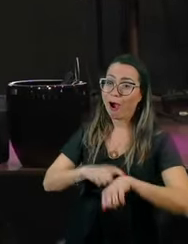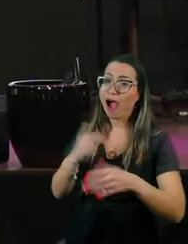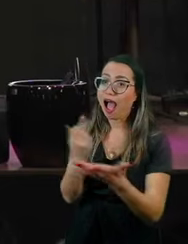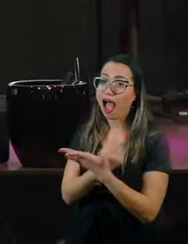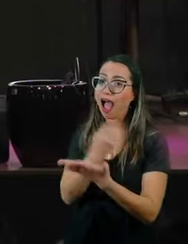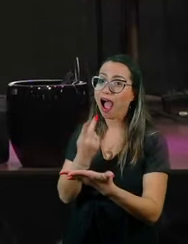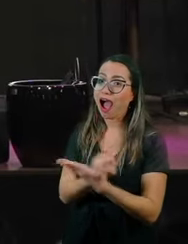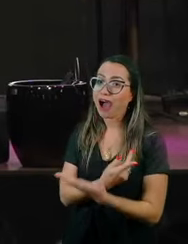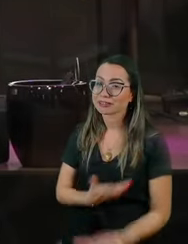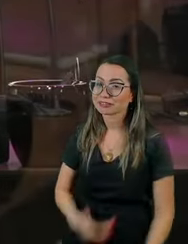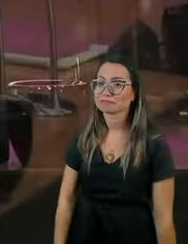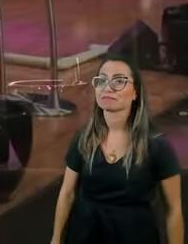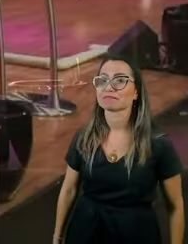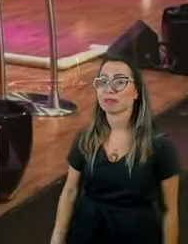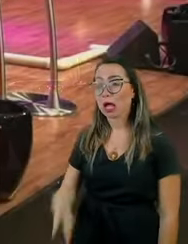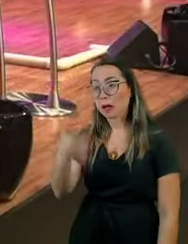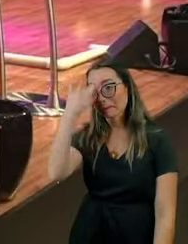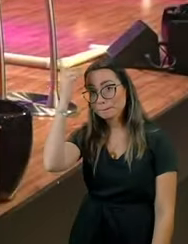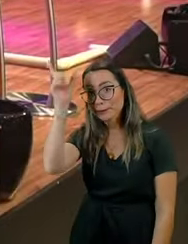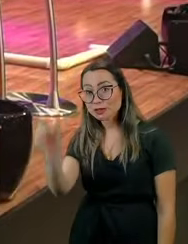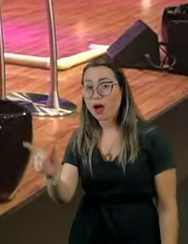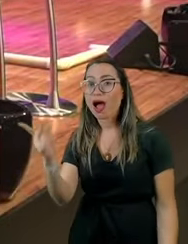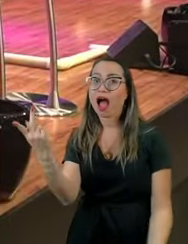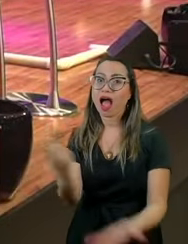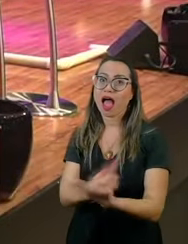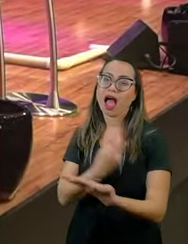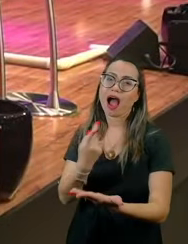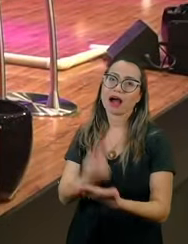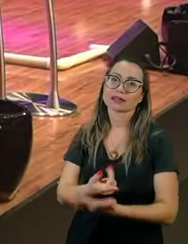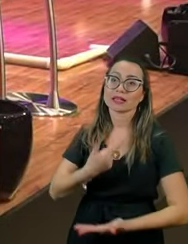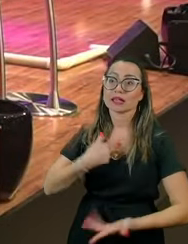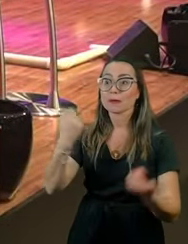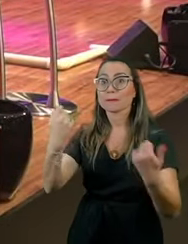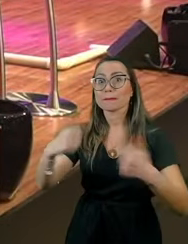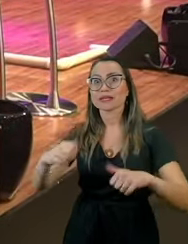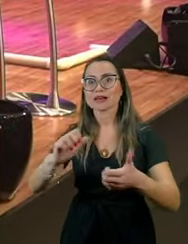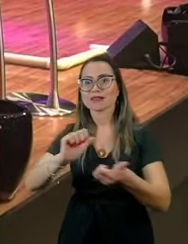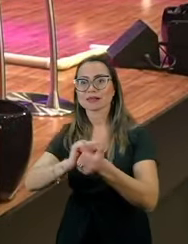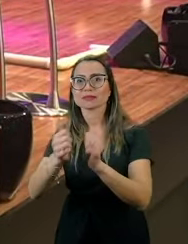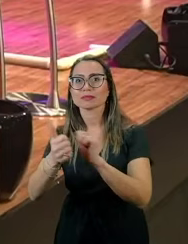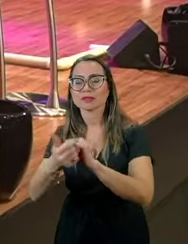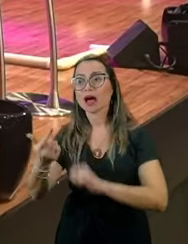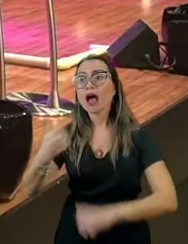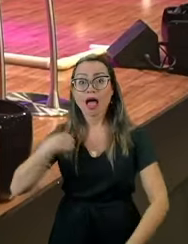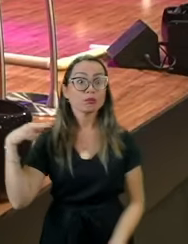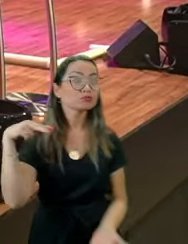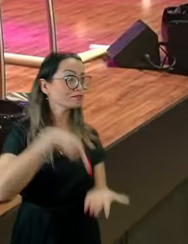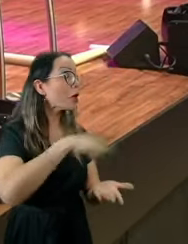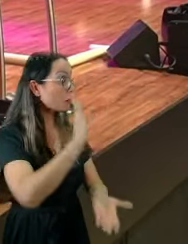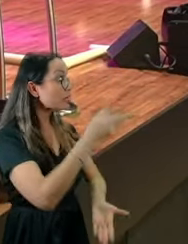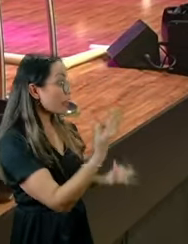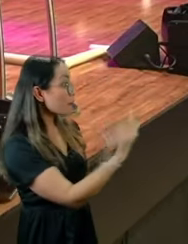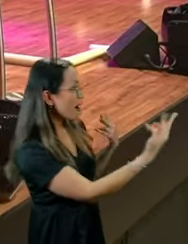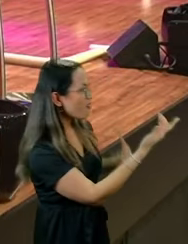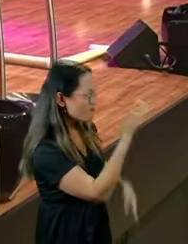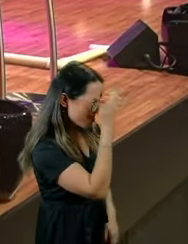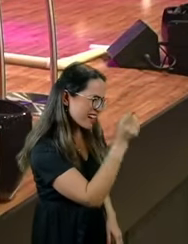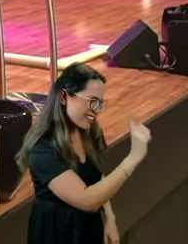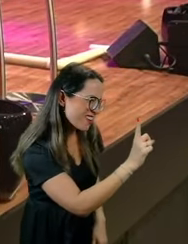para isso. E tudo que eu precisava naquela hora era uma adaptadora, alguém que pulasse assim, já passei por isso. Não é fácil,